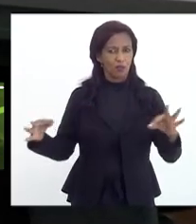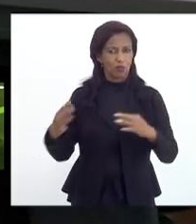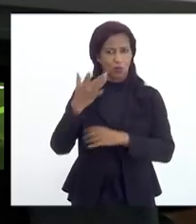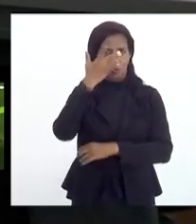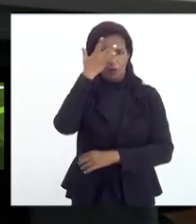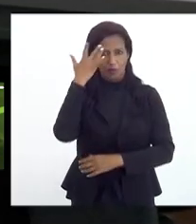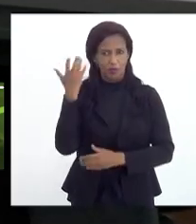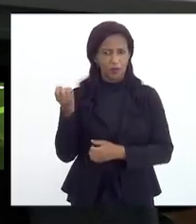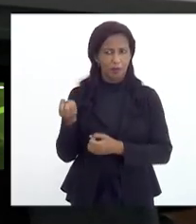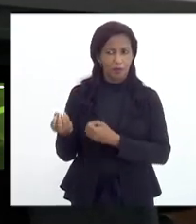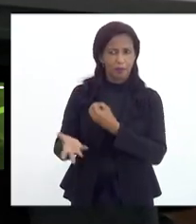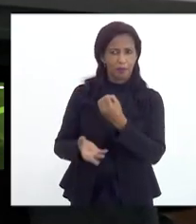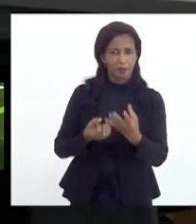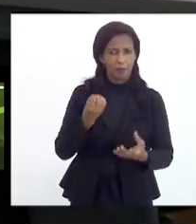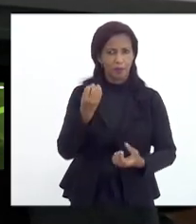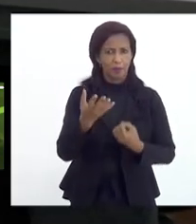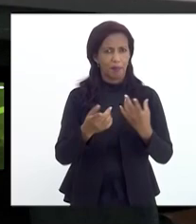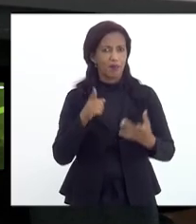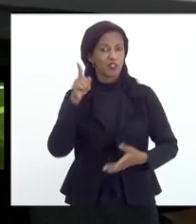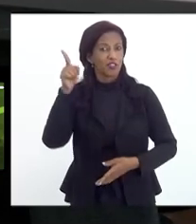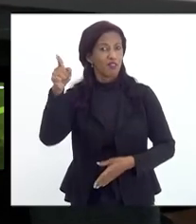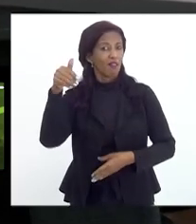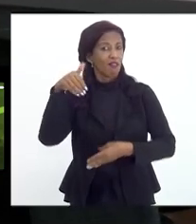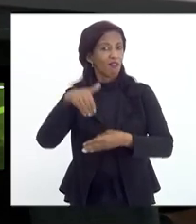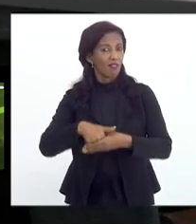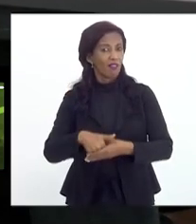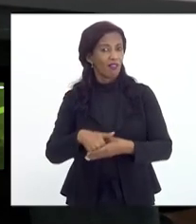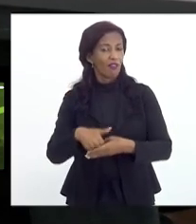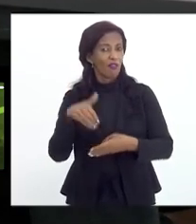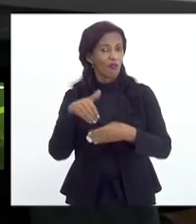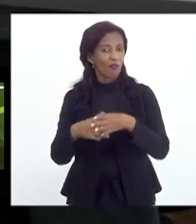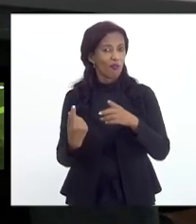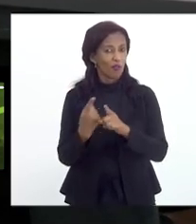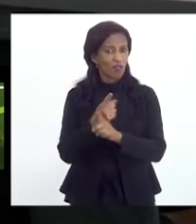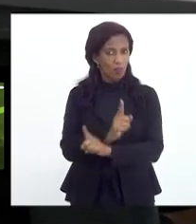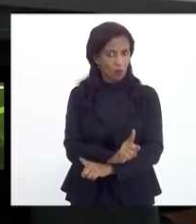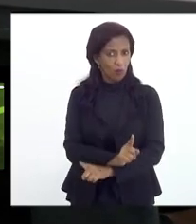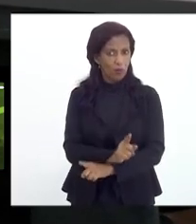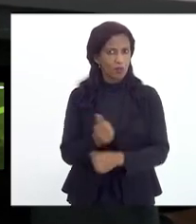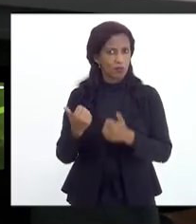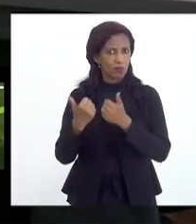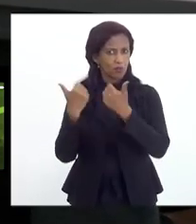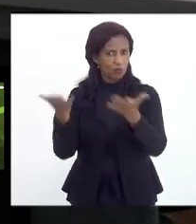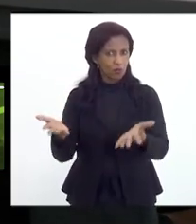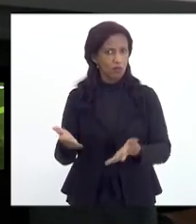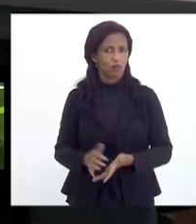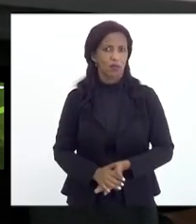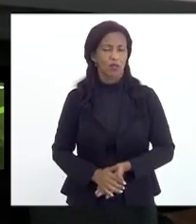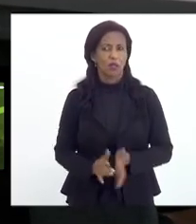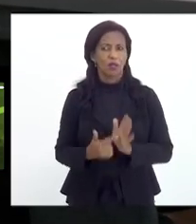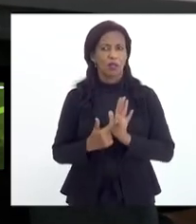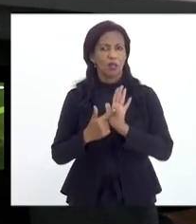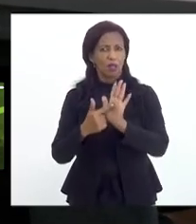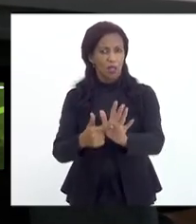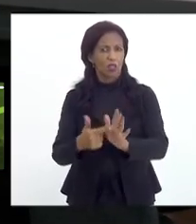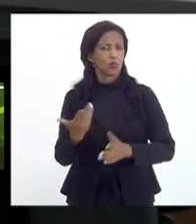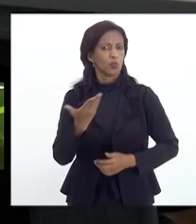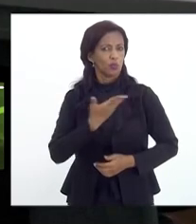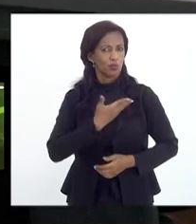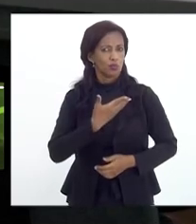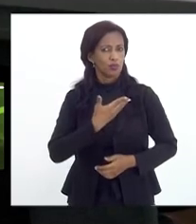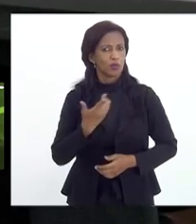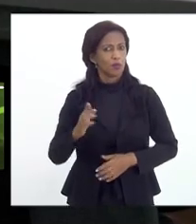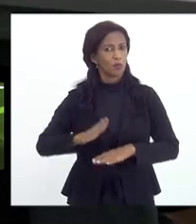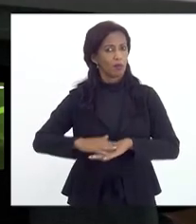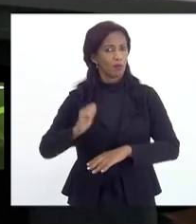Cedendo E aí chegar lá Na votação Votar contra Para ficar jogando Para a plateia É expor Os colegas E mais